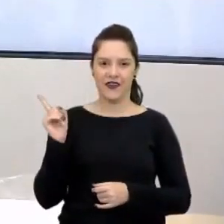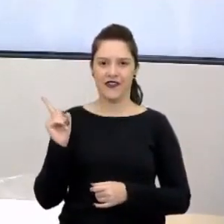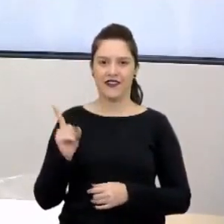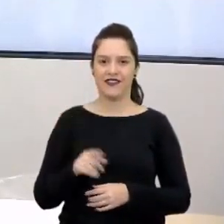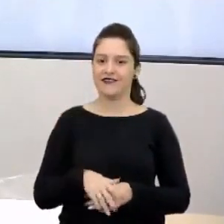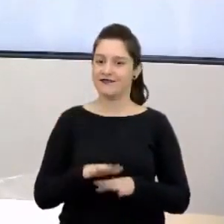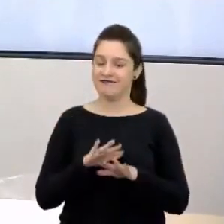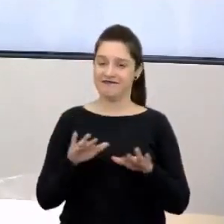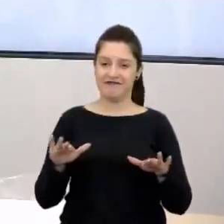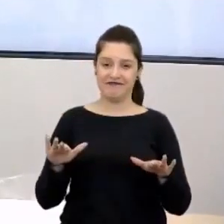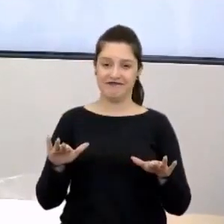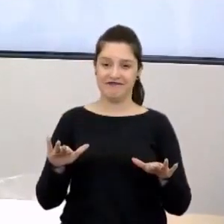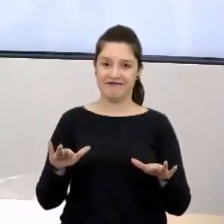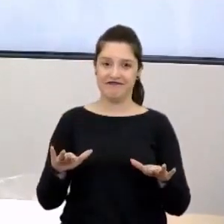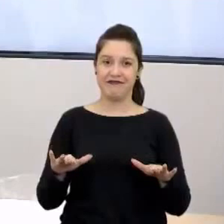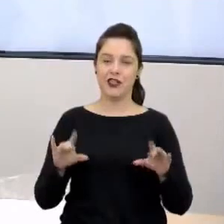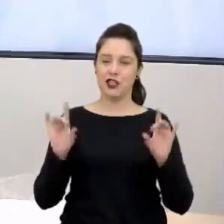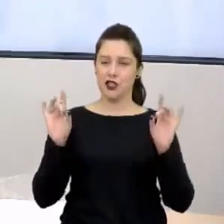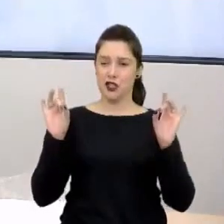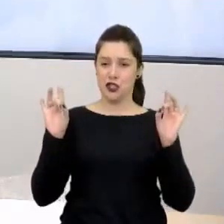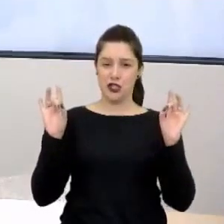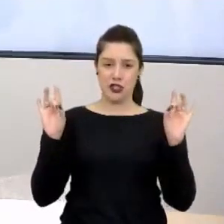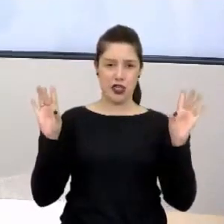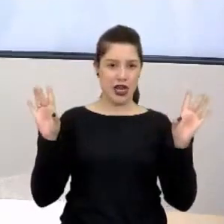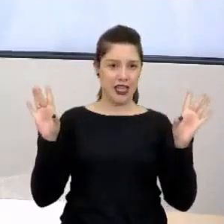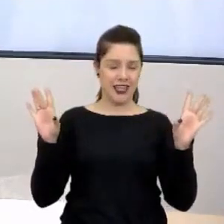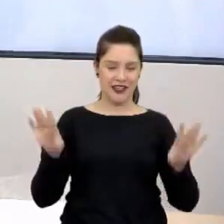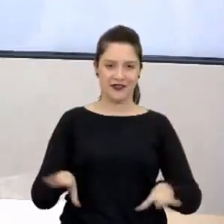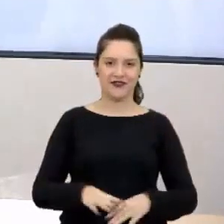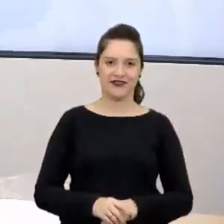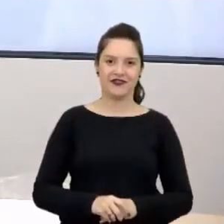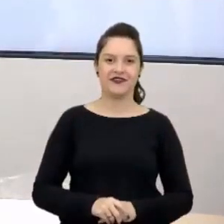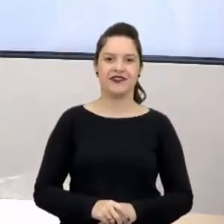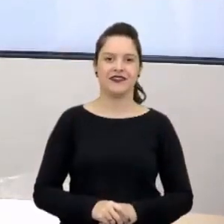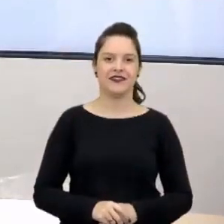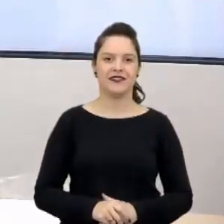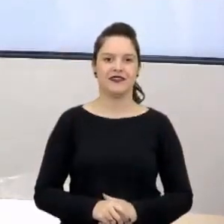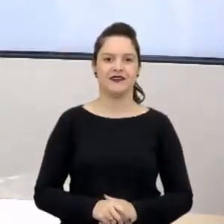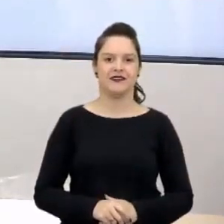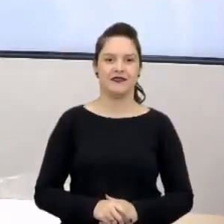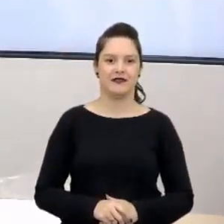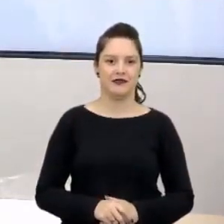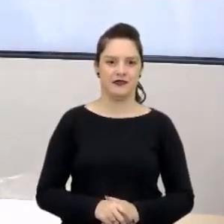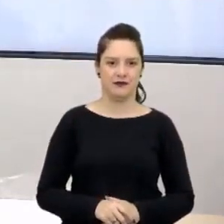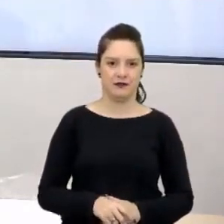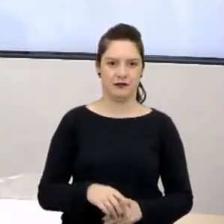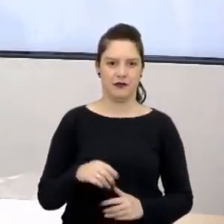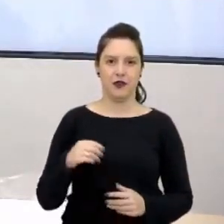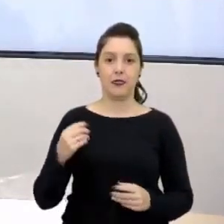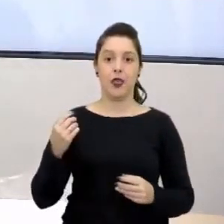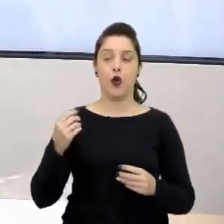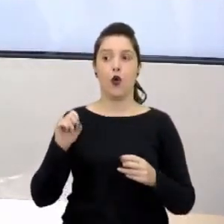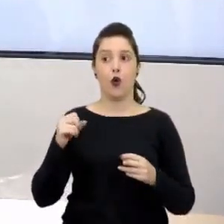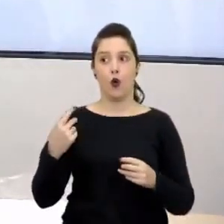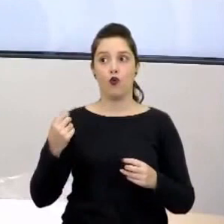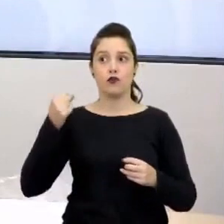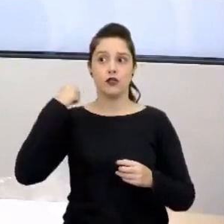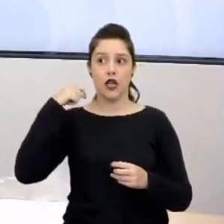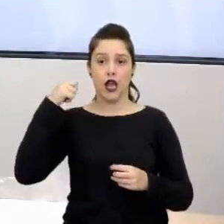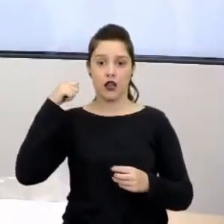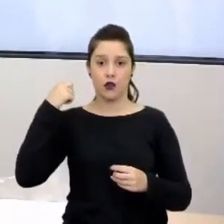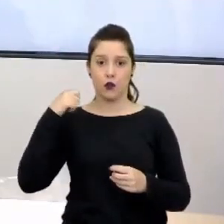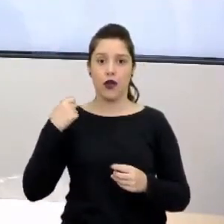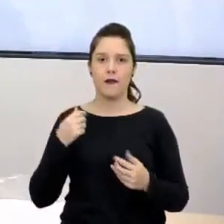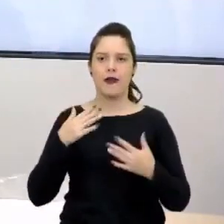Desligado. Chique. Chique. Tá? É que realmente você faça a parte com secador, ele fica